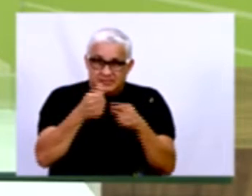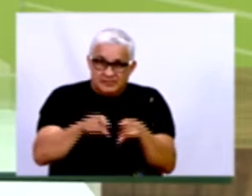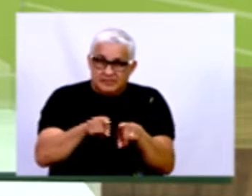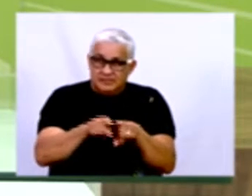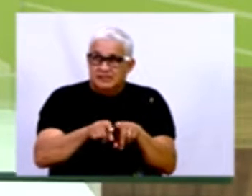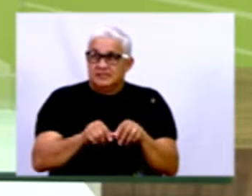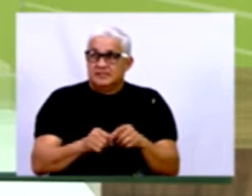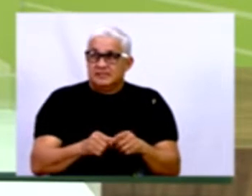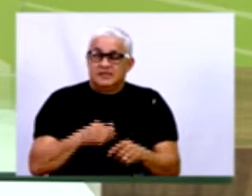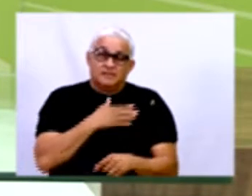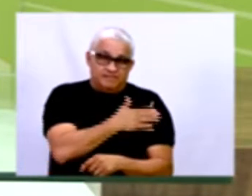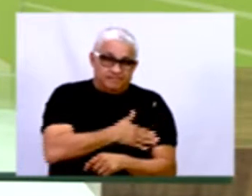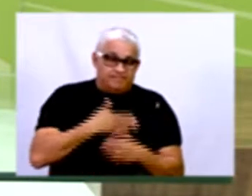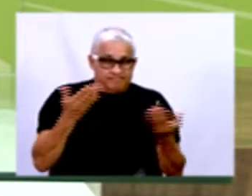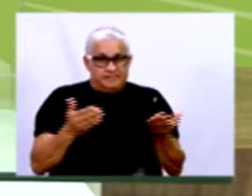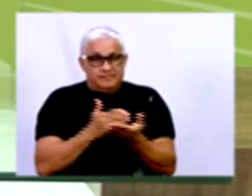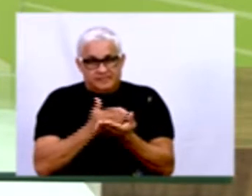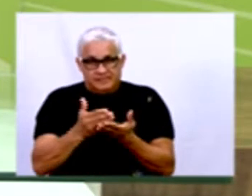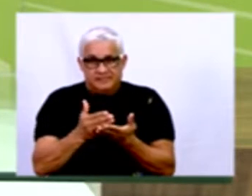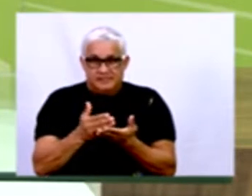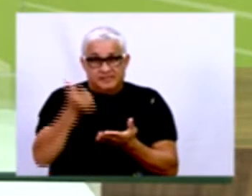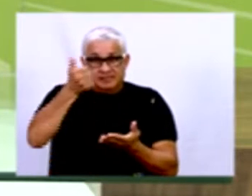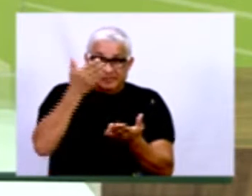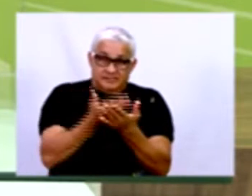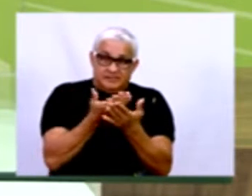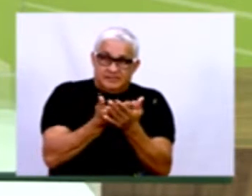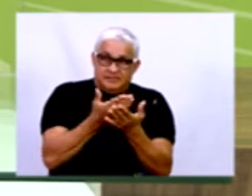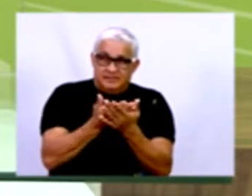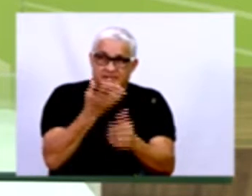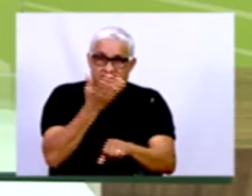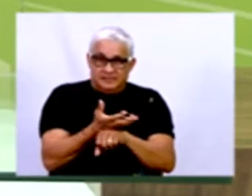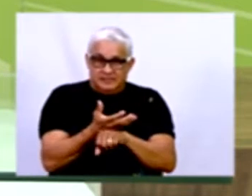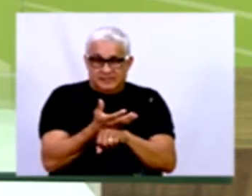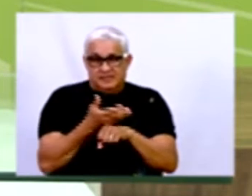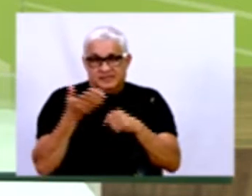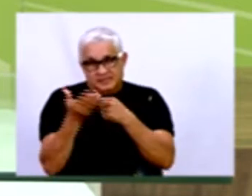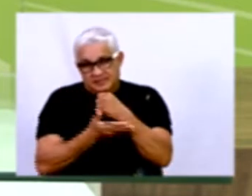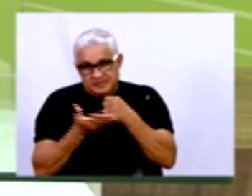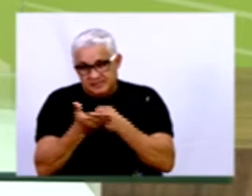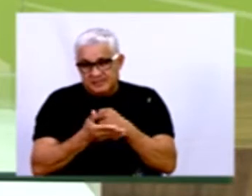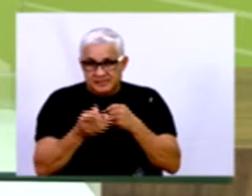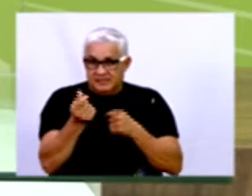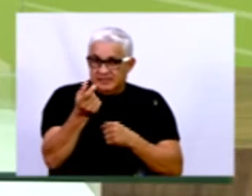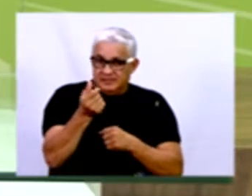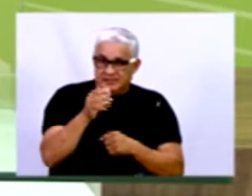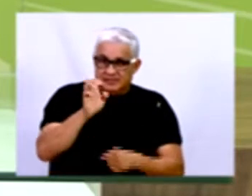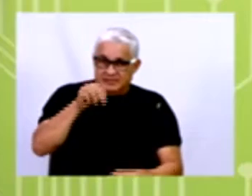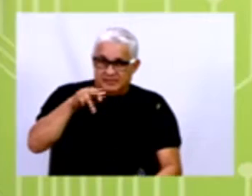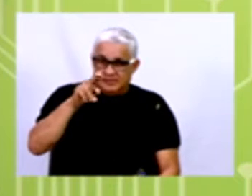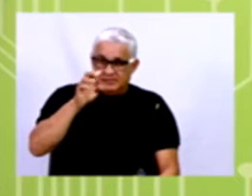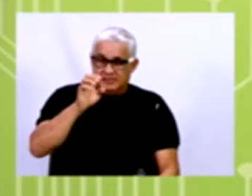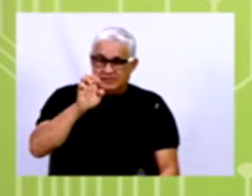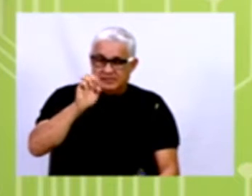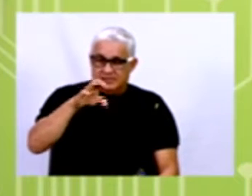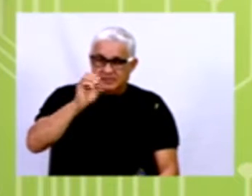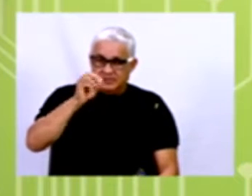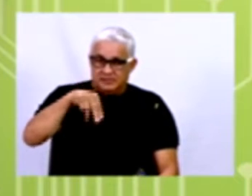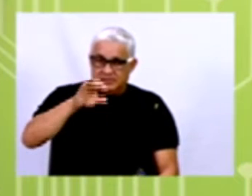grande satisfação que começamos hoje a primeira aula da disciplina de Fundamentos de Economia.